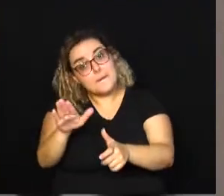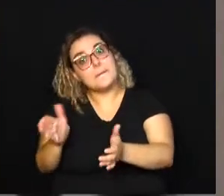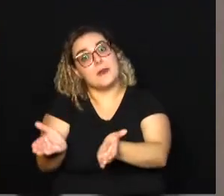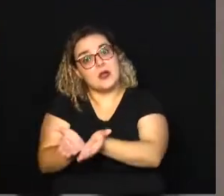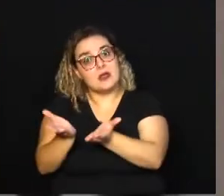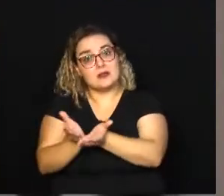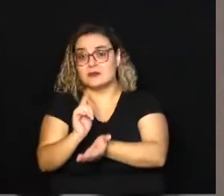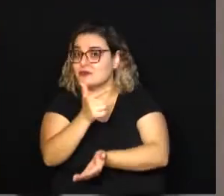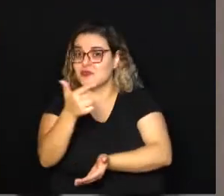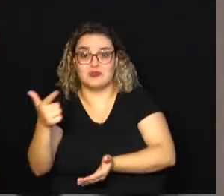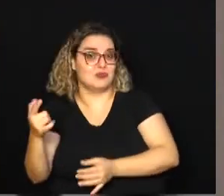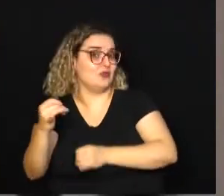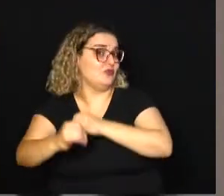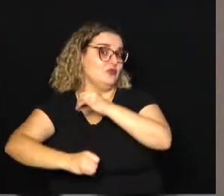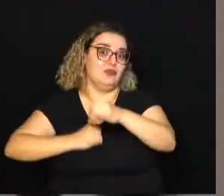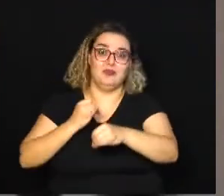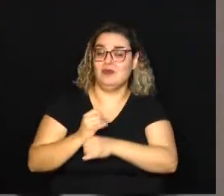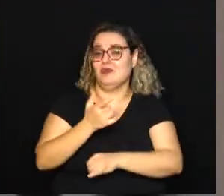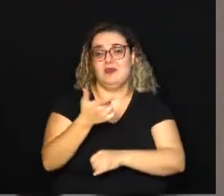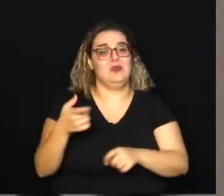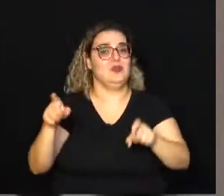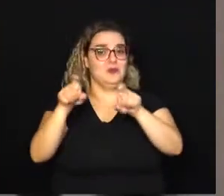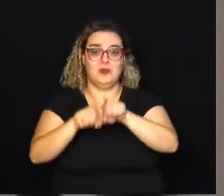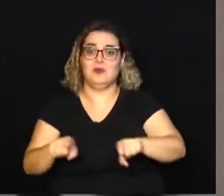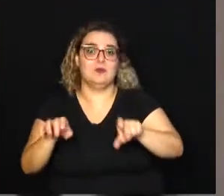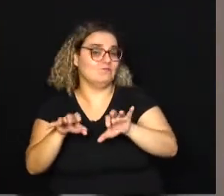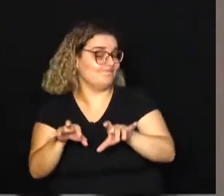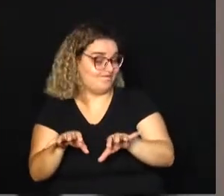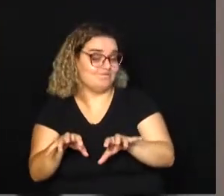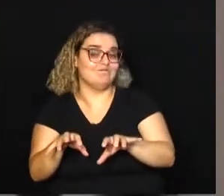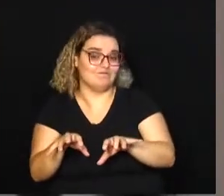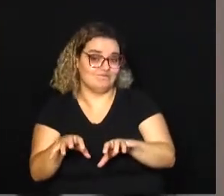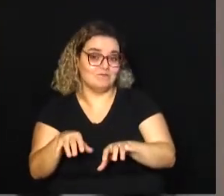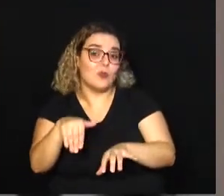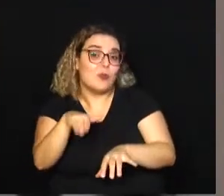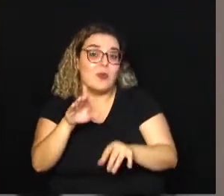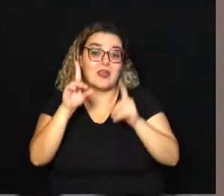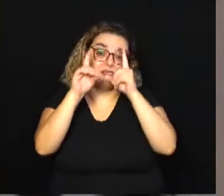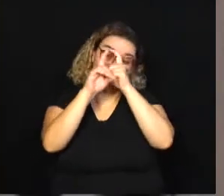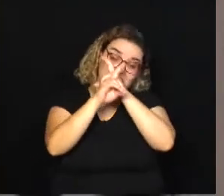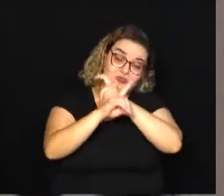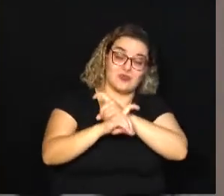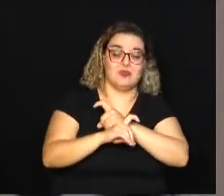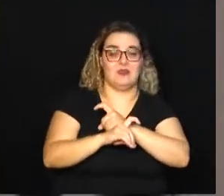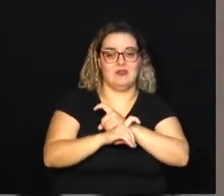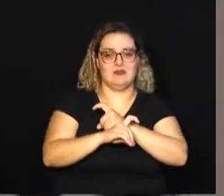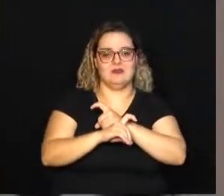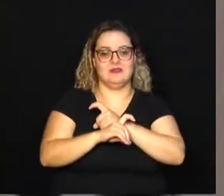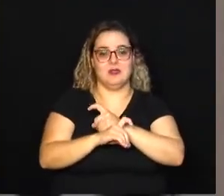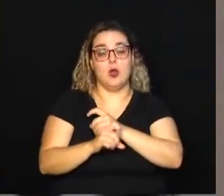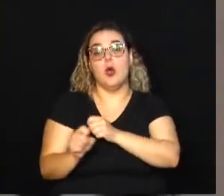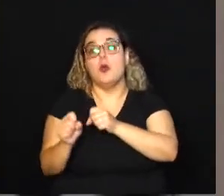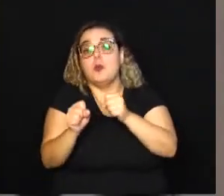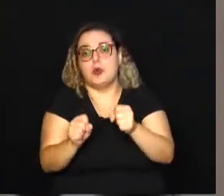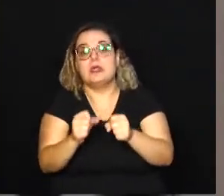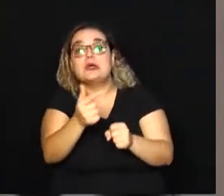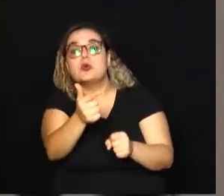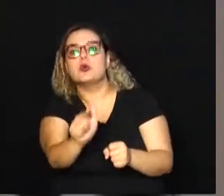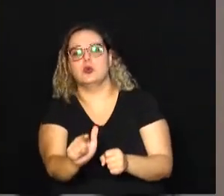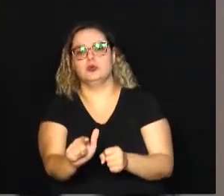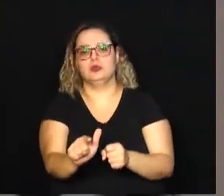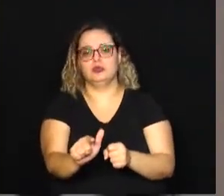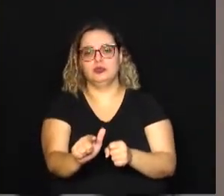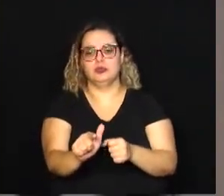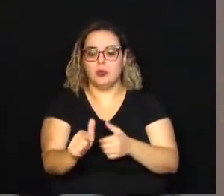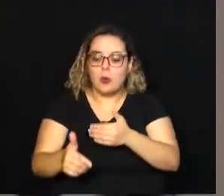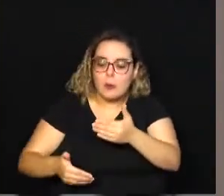larga, sem computadores, tendo ainda mais dificuldades para poder prosseguir